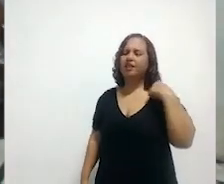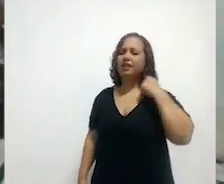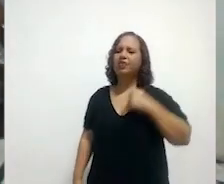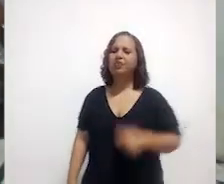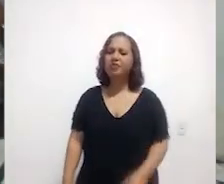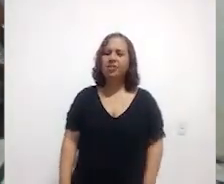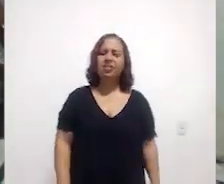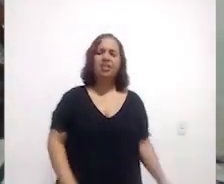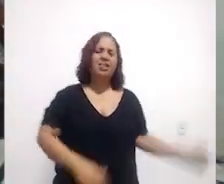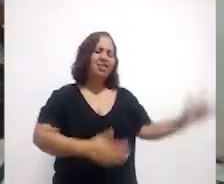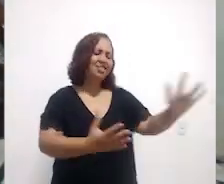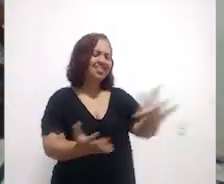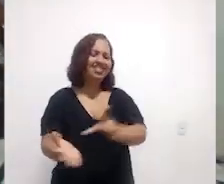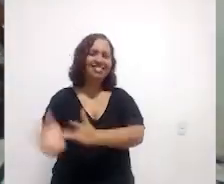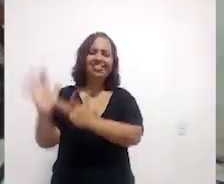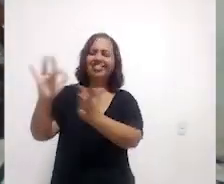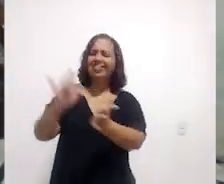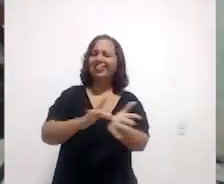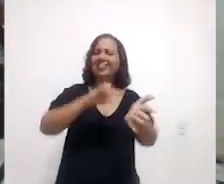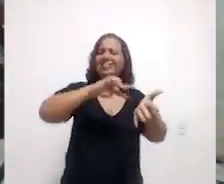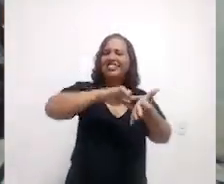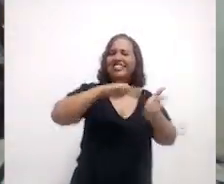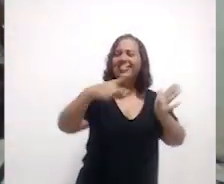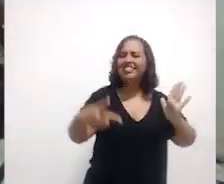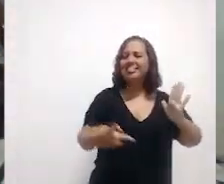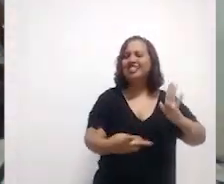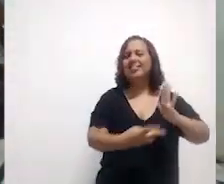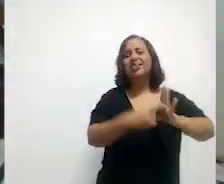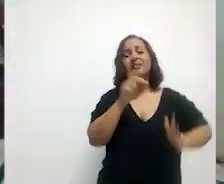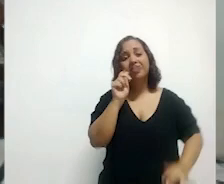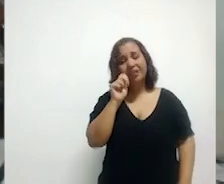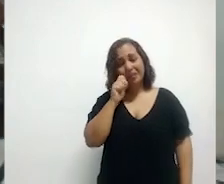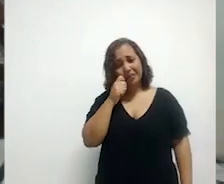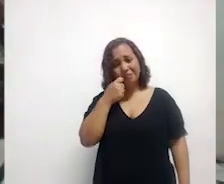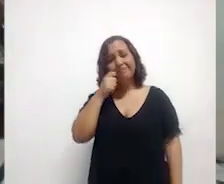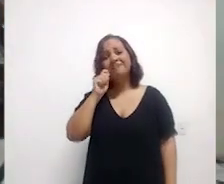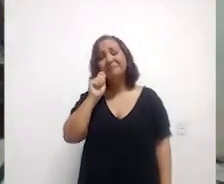E este é o meu pão,